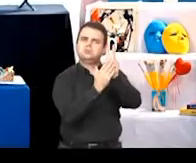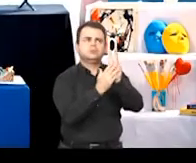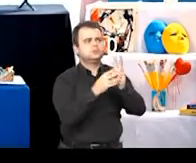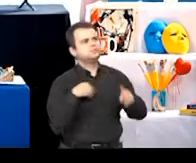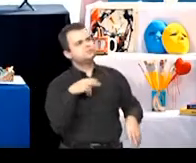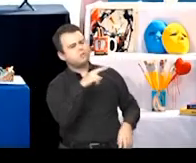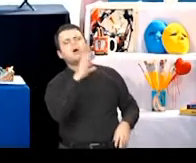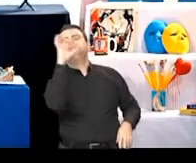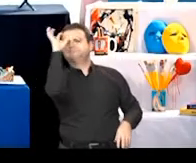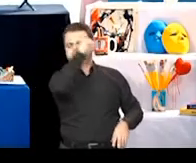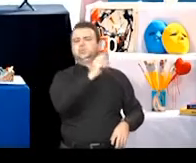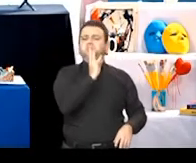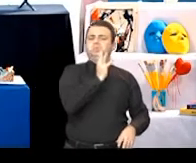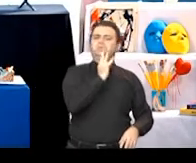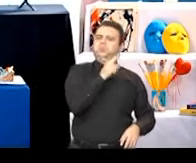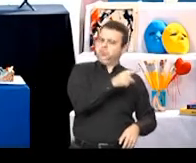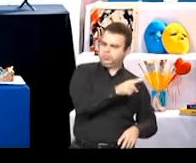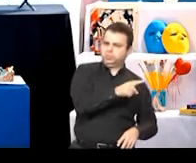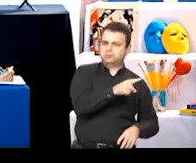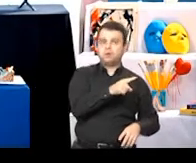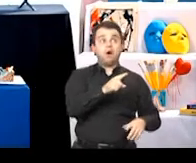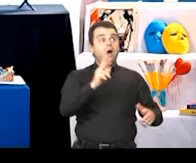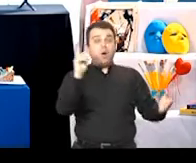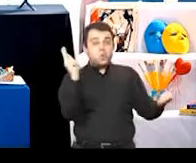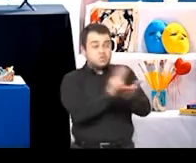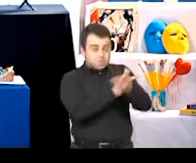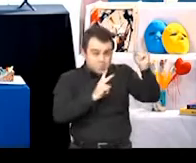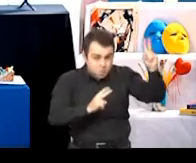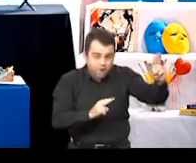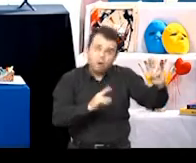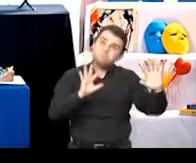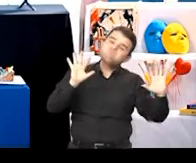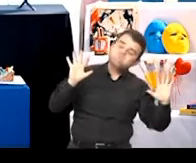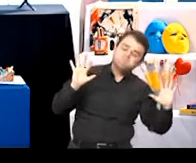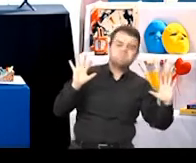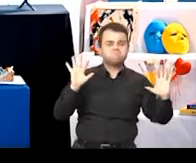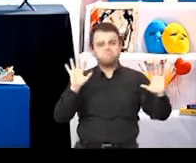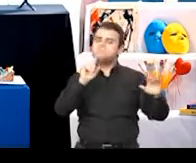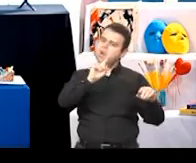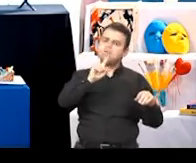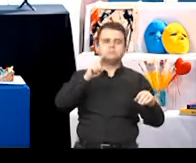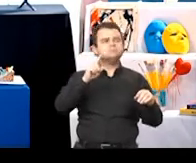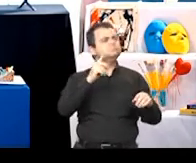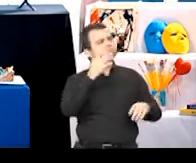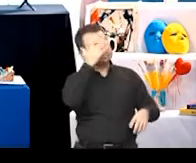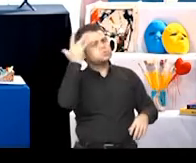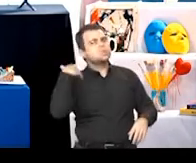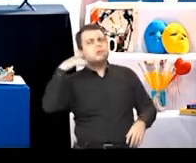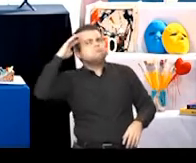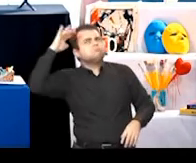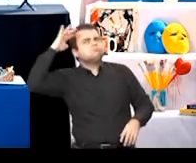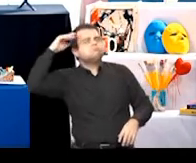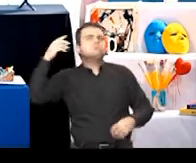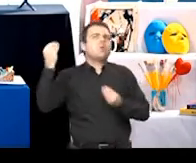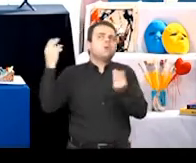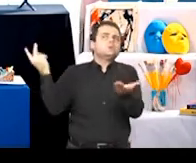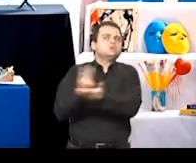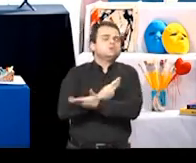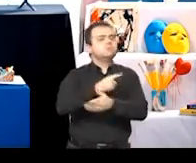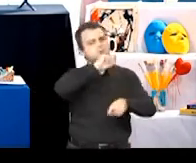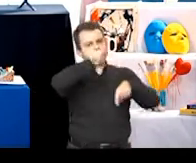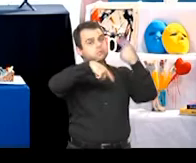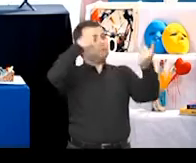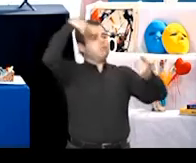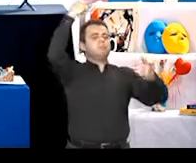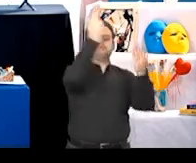Embora sabemos que essa cena não aconteceu exatamente assim, portanto é uma pintura idealizada. Bom, mas isso é